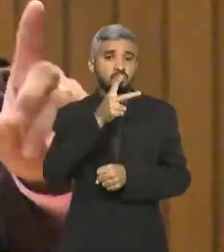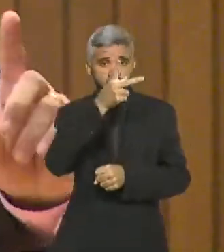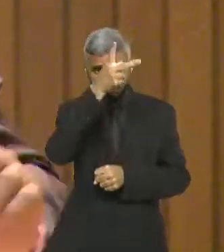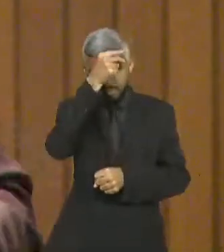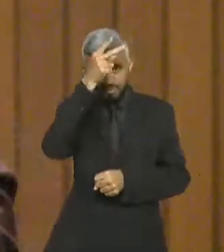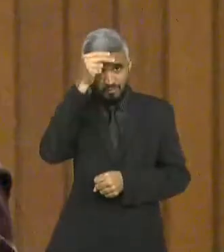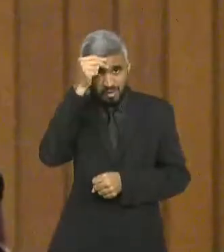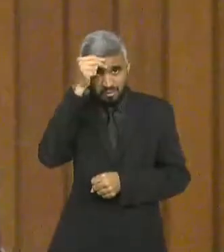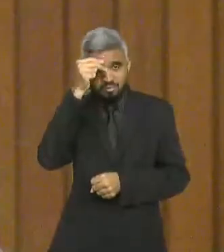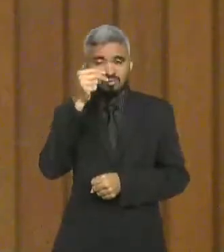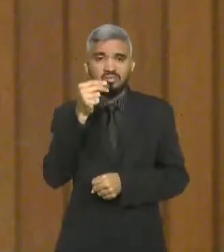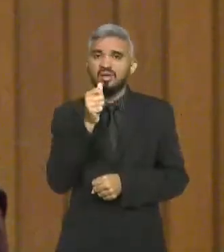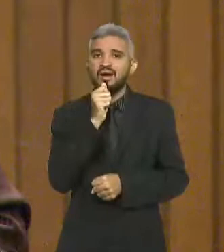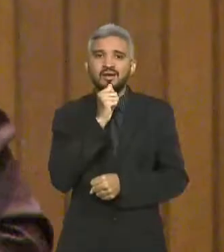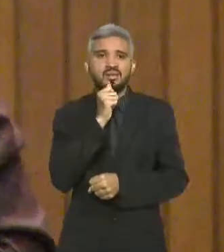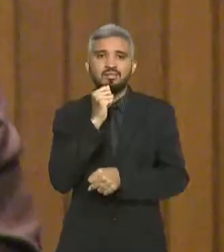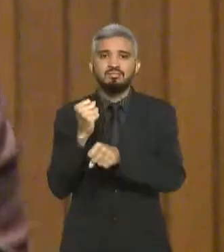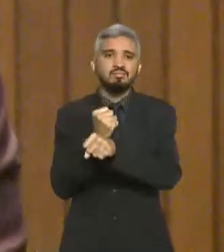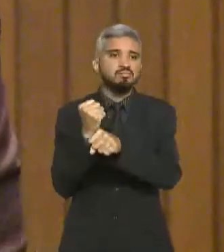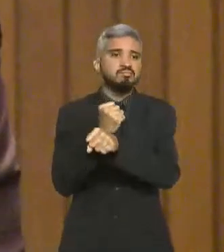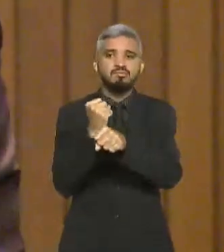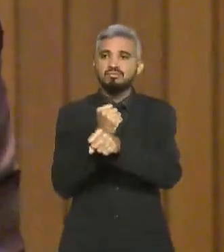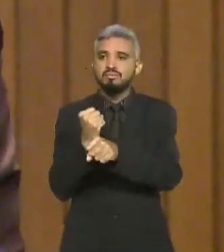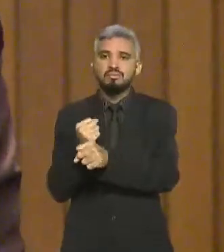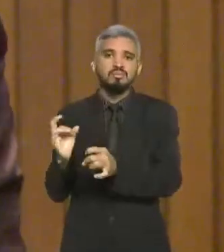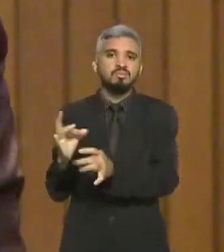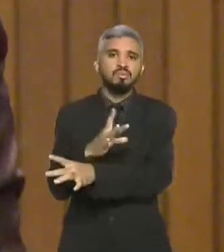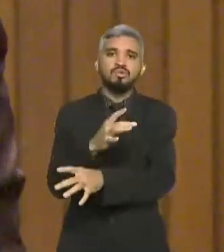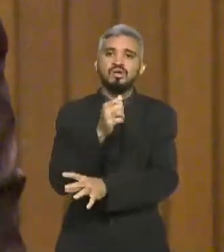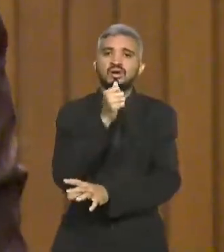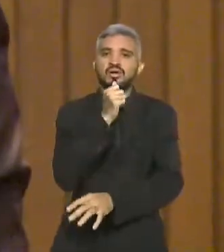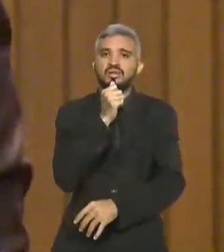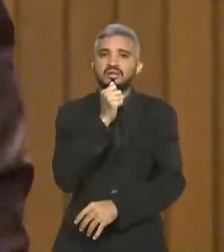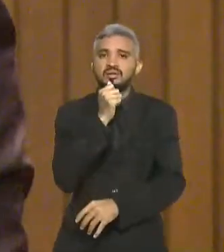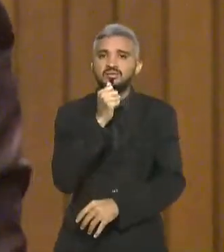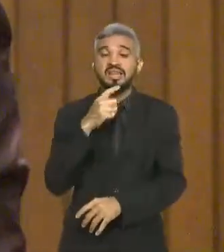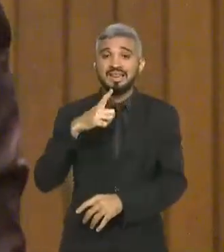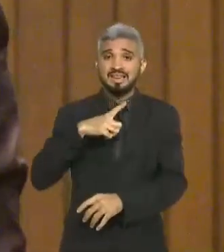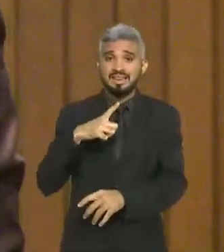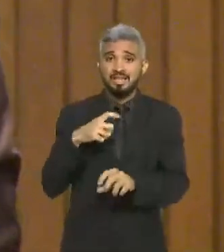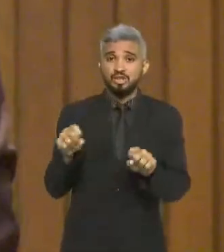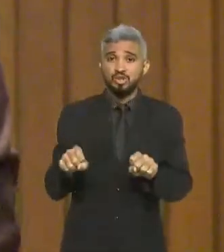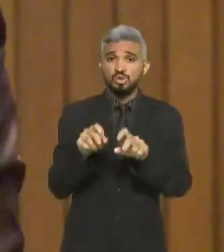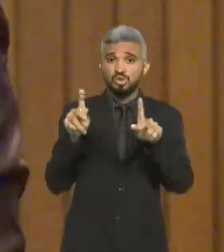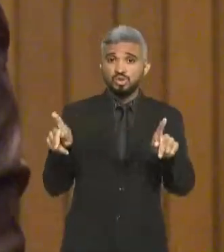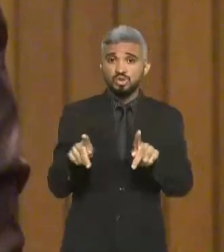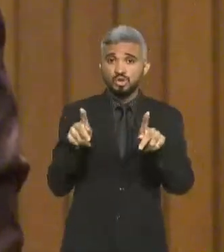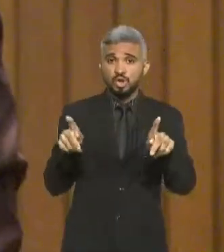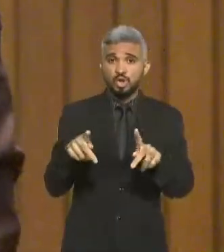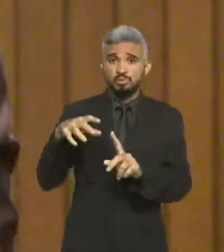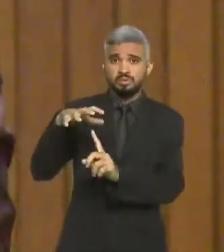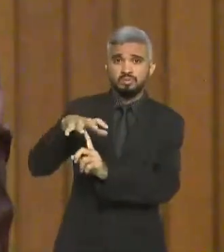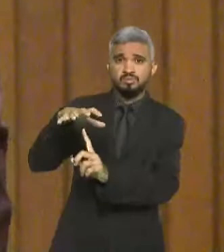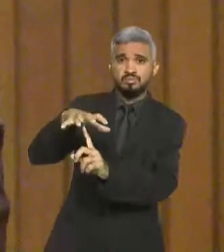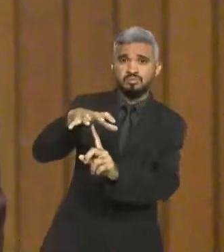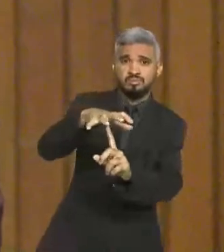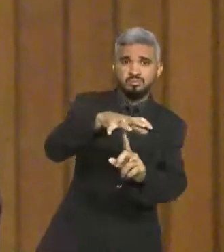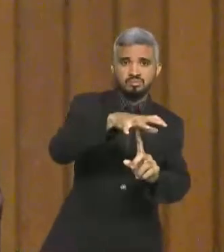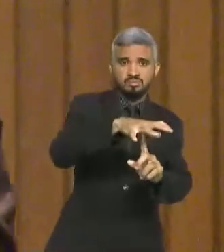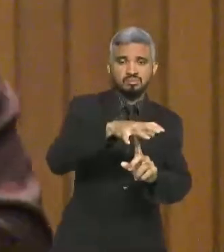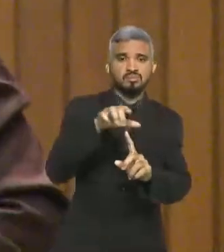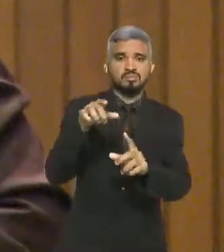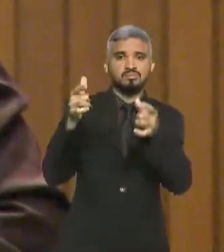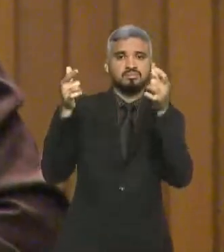prefeitura inacabadas. O shopping dos camelôs está lá, um elefante branco, gasto milhões